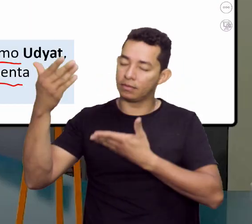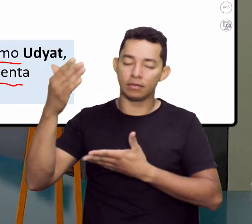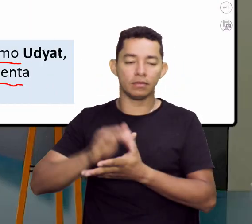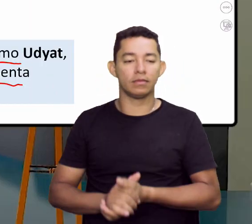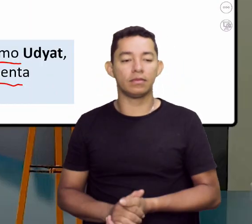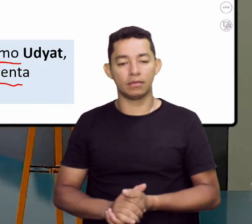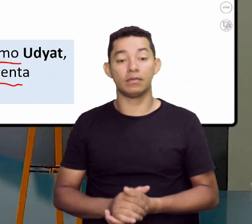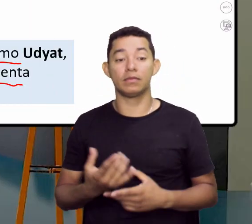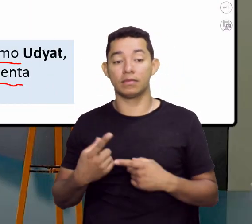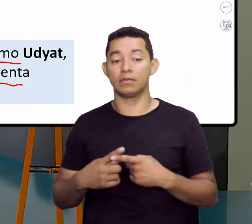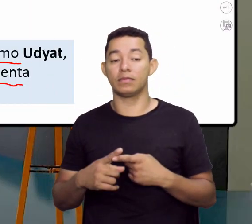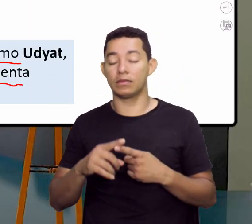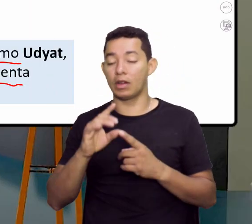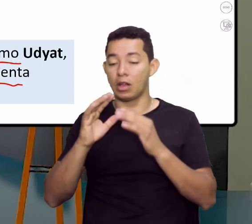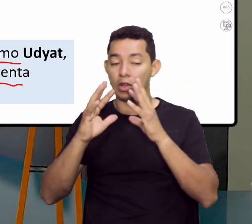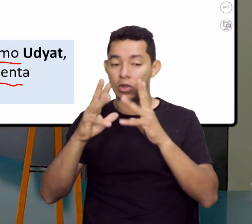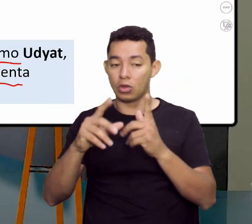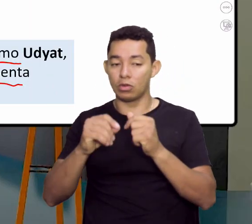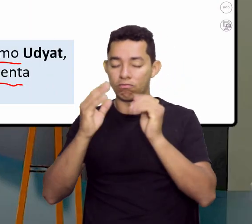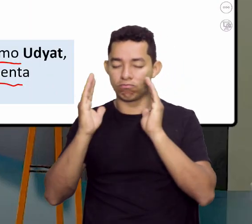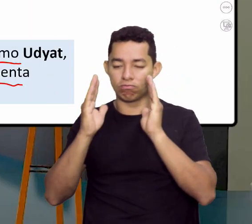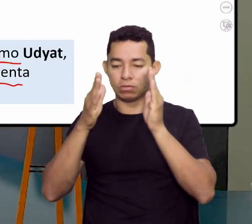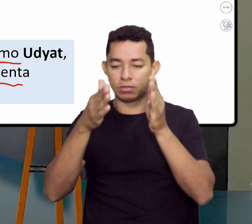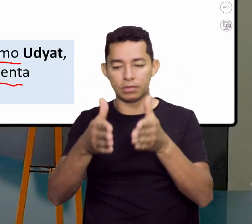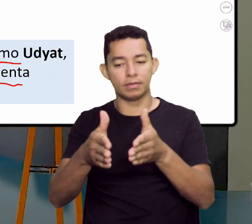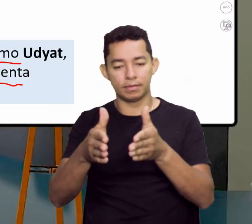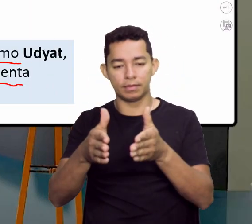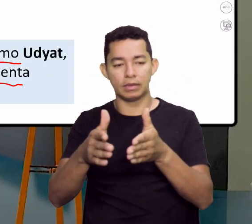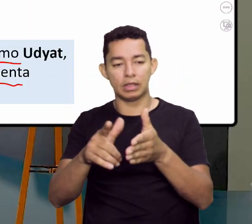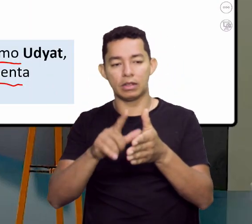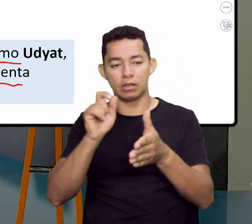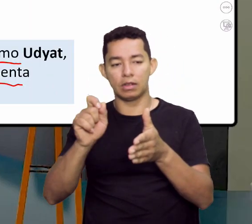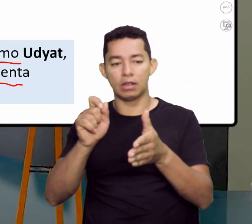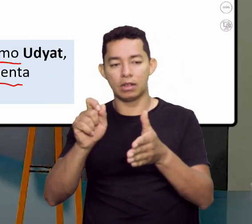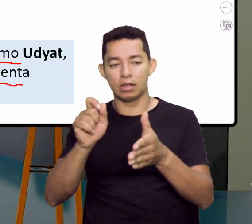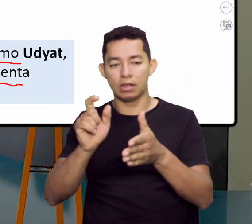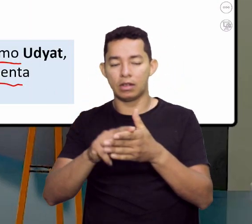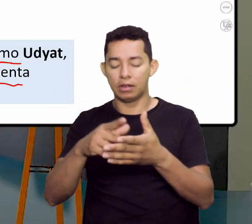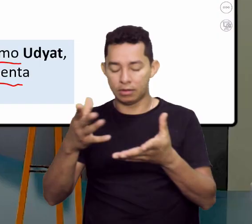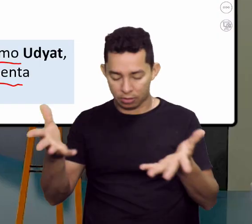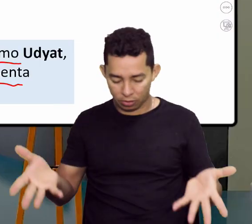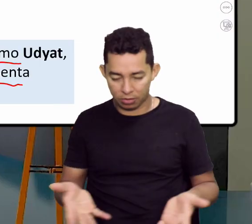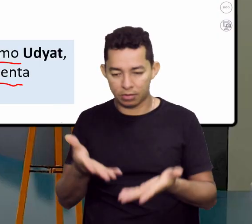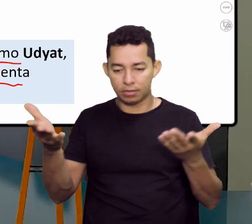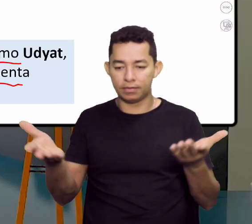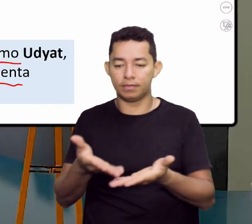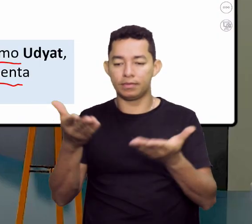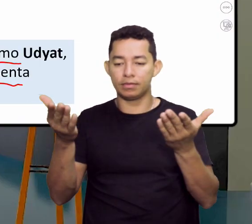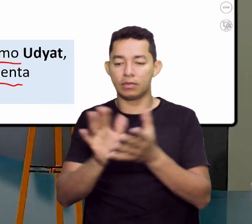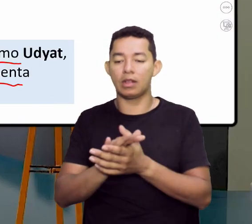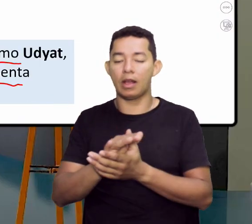disso, tudo concorria para ressaltar, para elevar, para